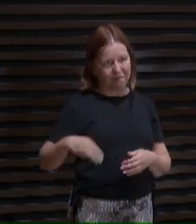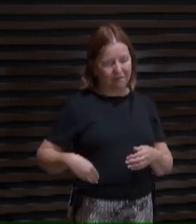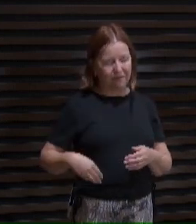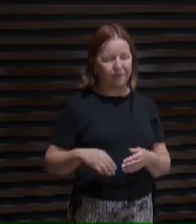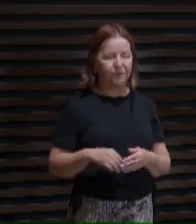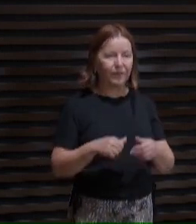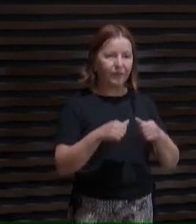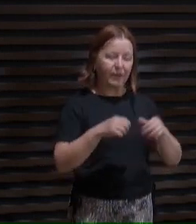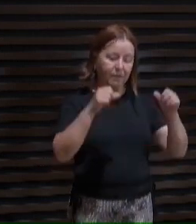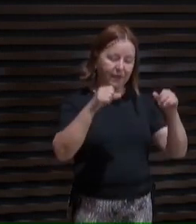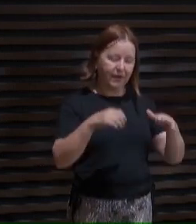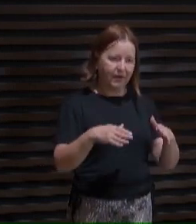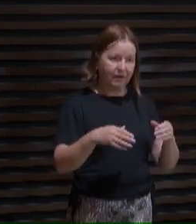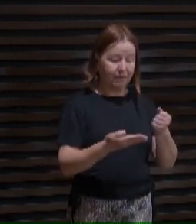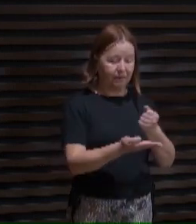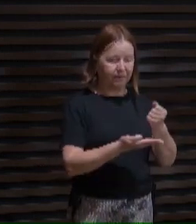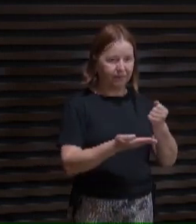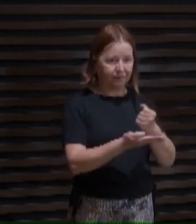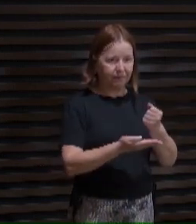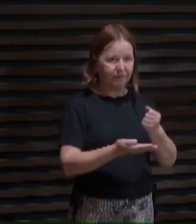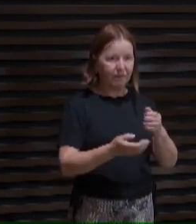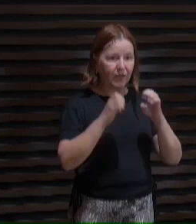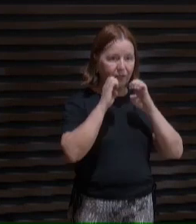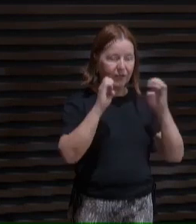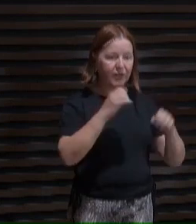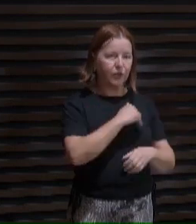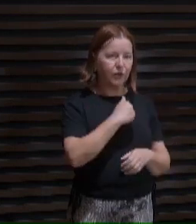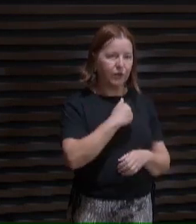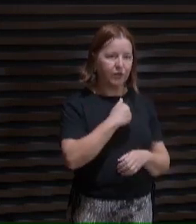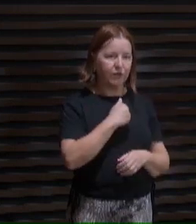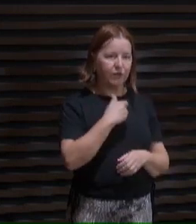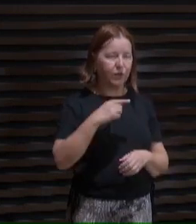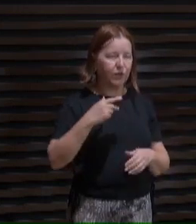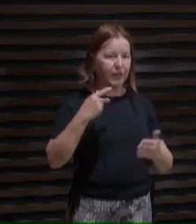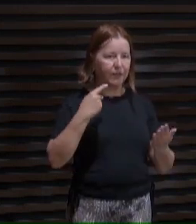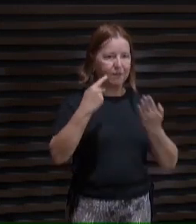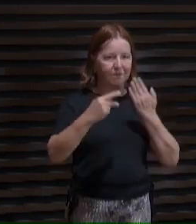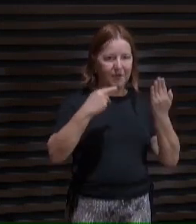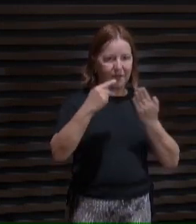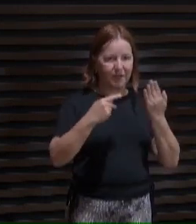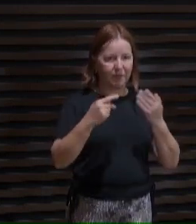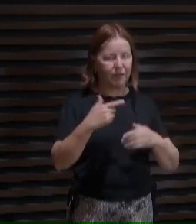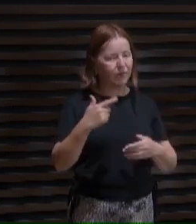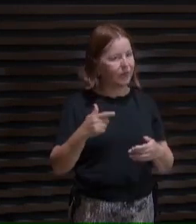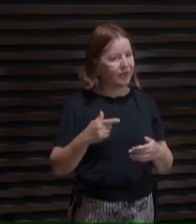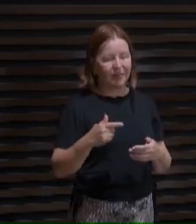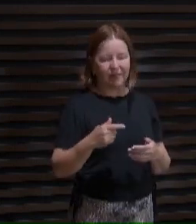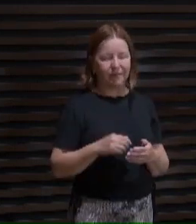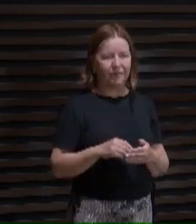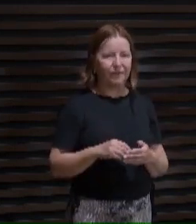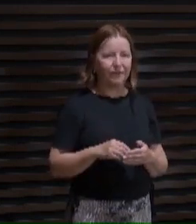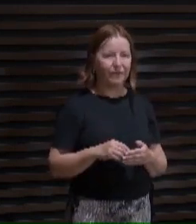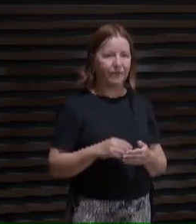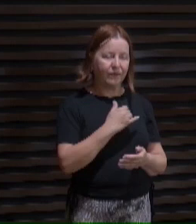Estes sinais são a base. O Evangelho de João não tem parábolas. Não existe nenhuma parábola no